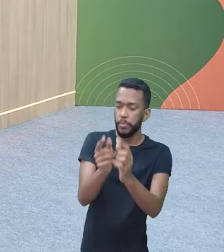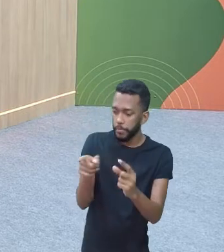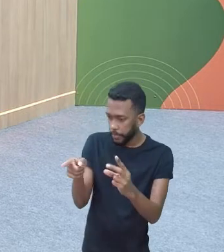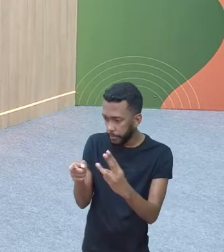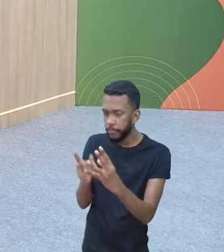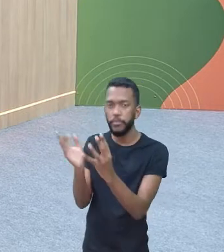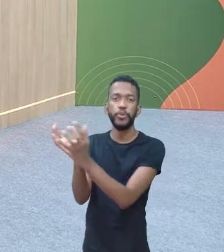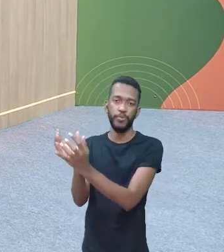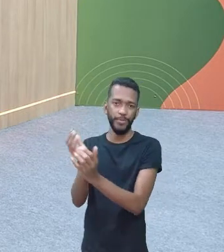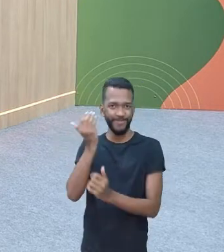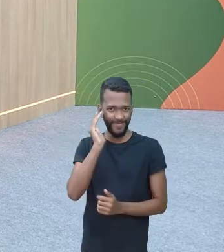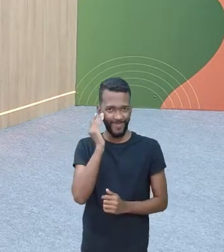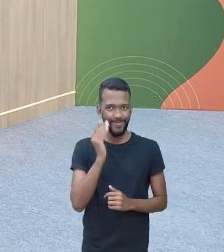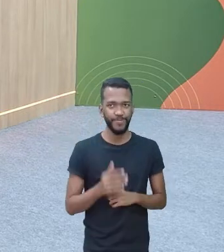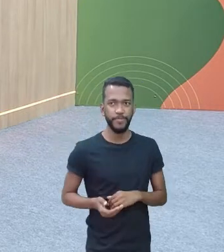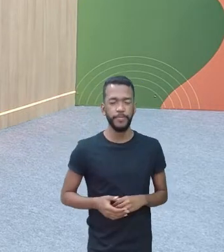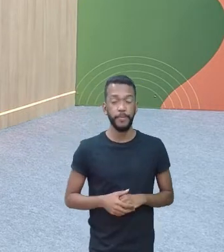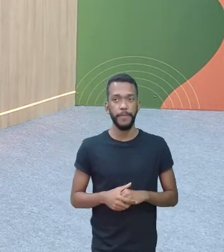certa.